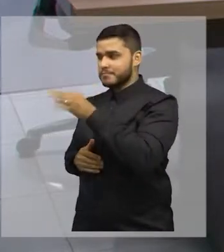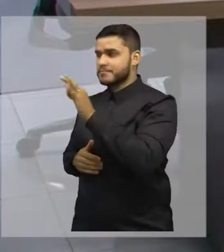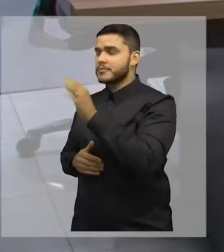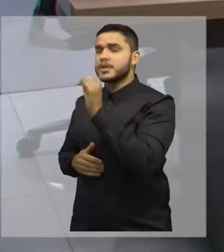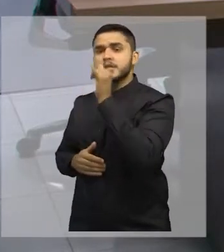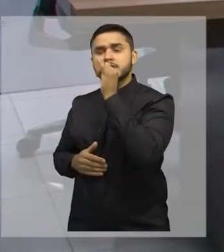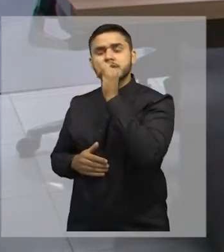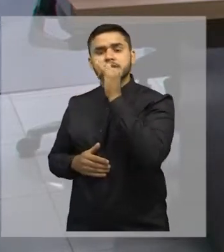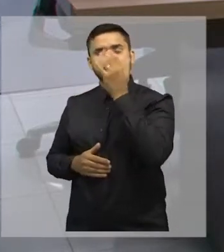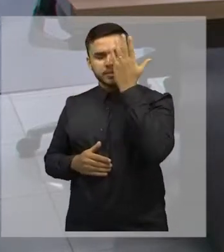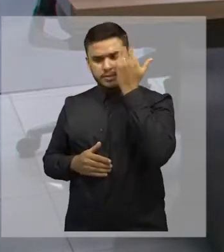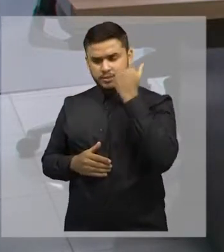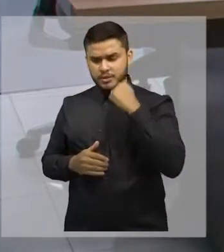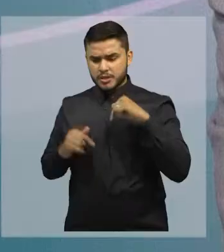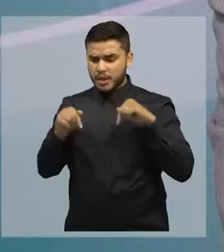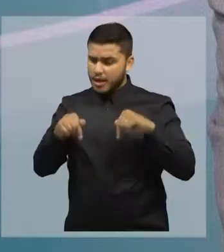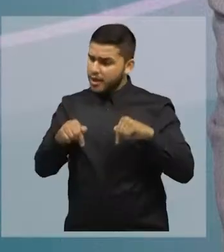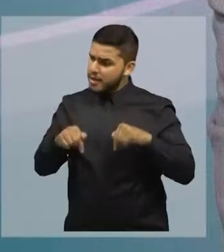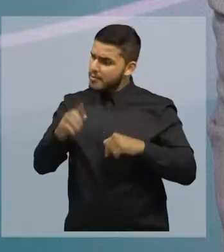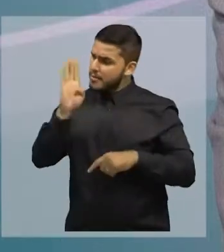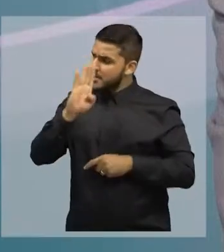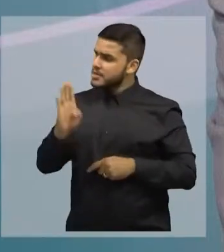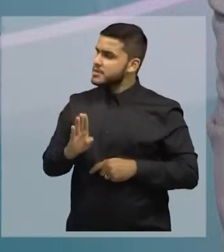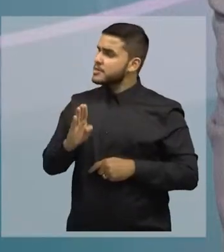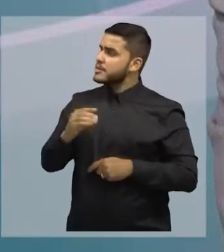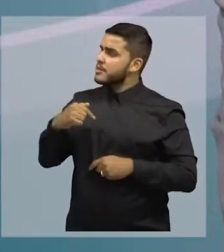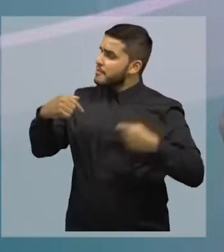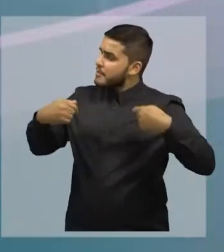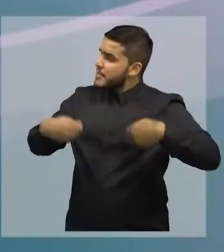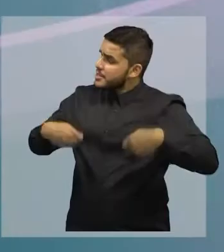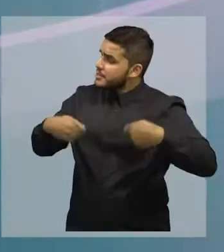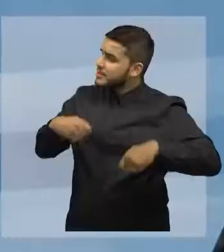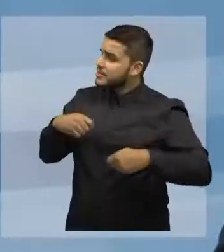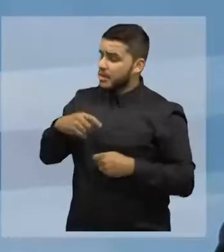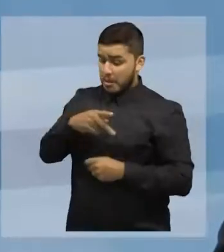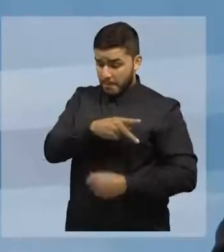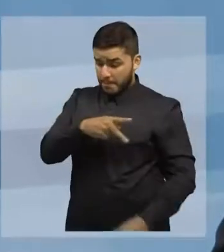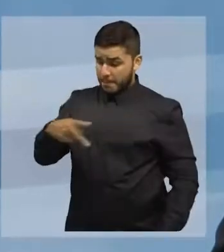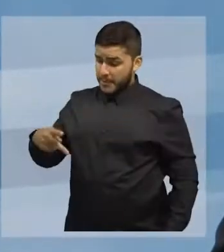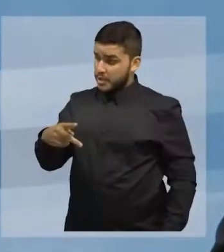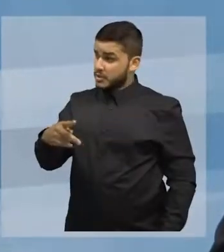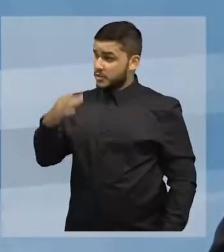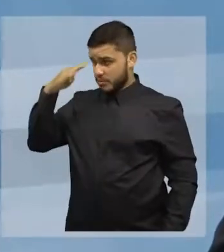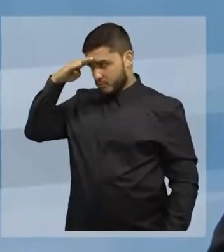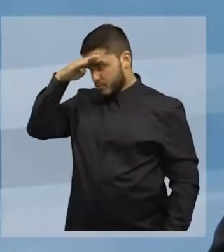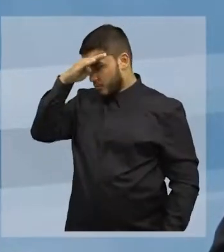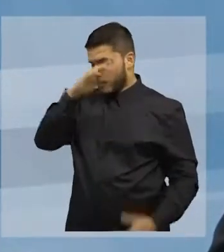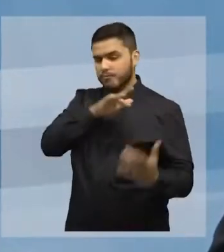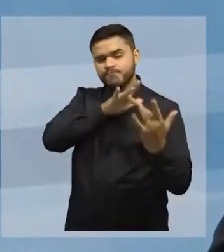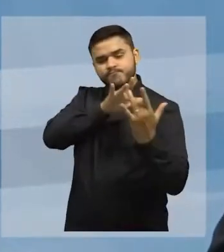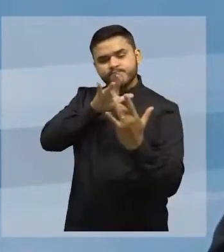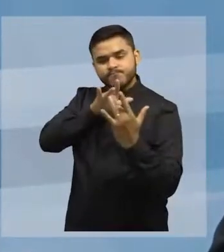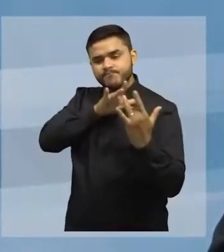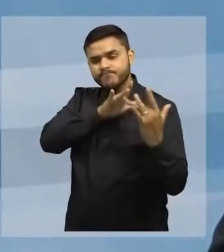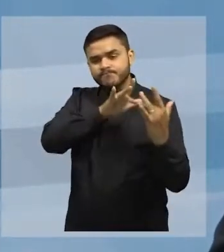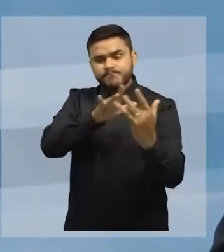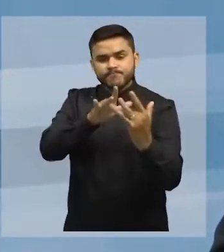ter um presidente em diálogo permanente com o Congresso Nacional. E esse faz o contrário. Bom, por dois motivos